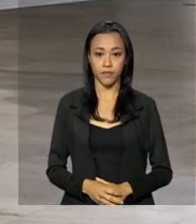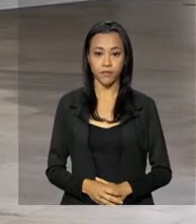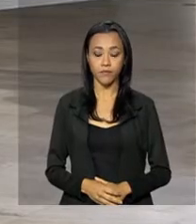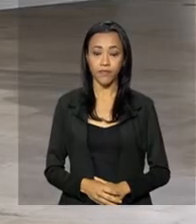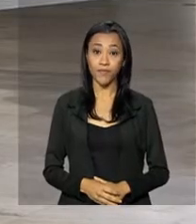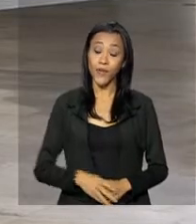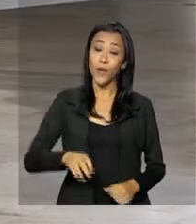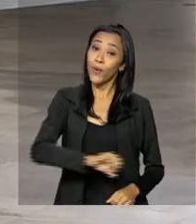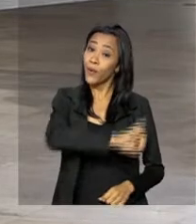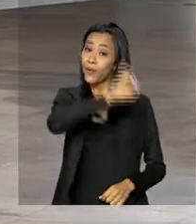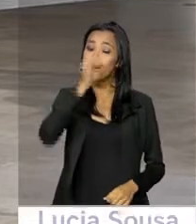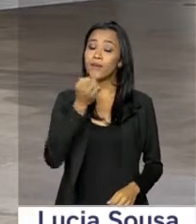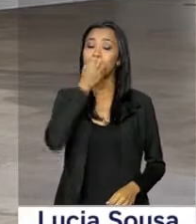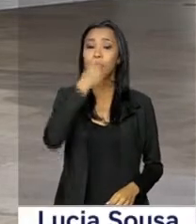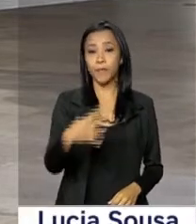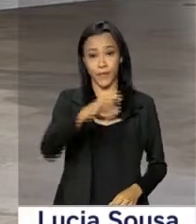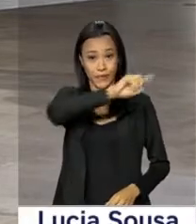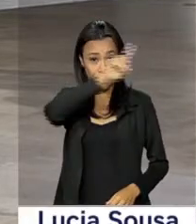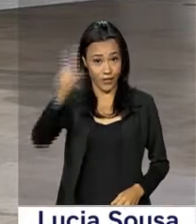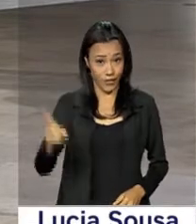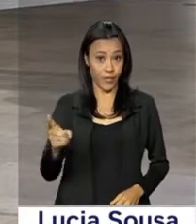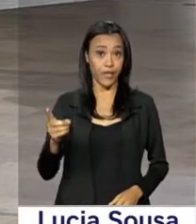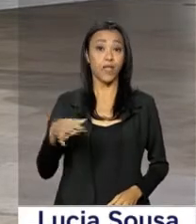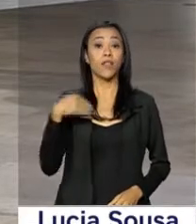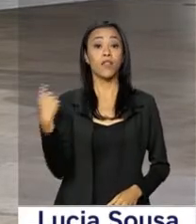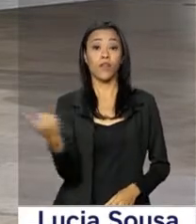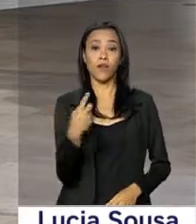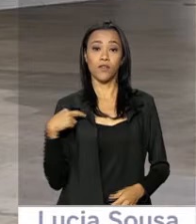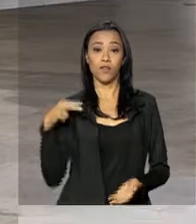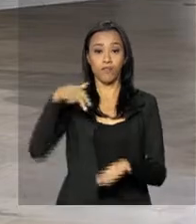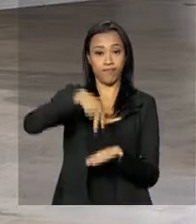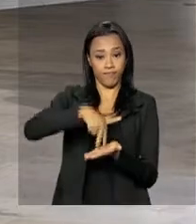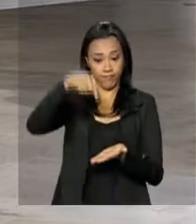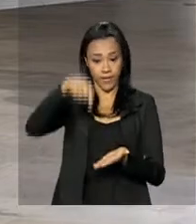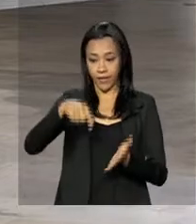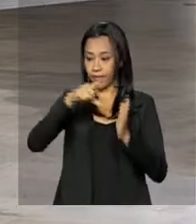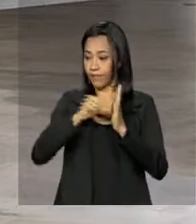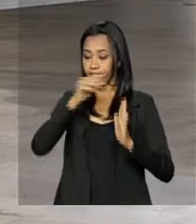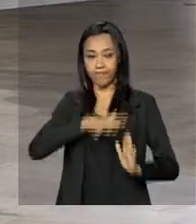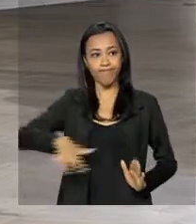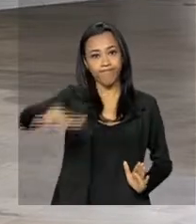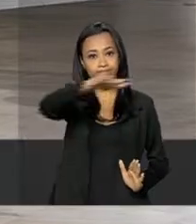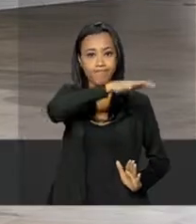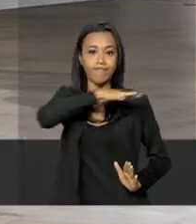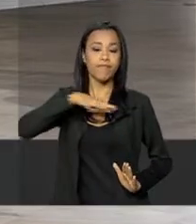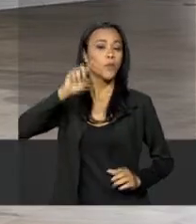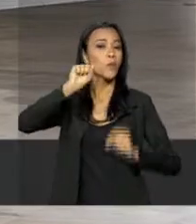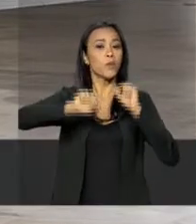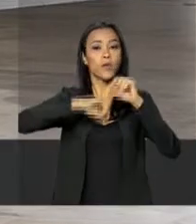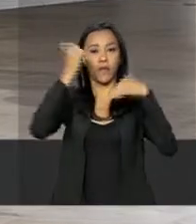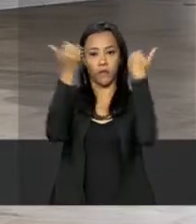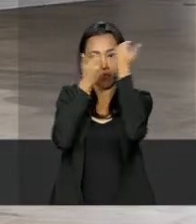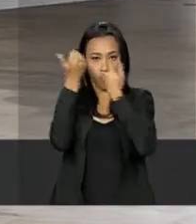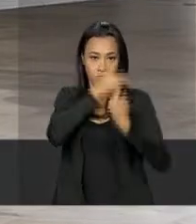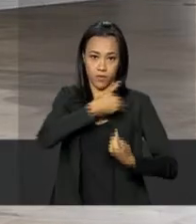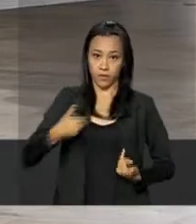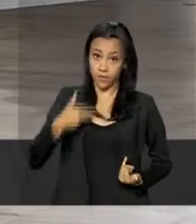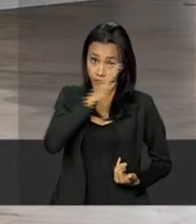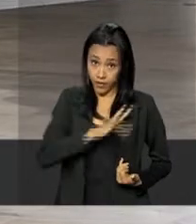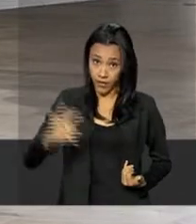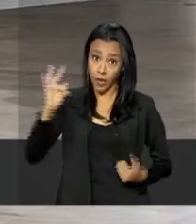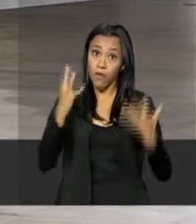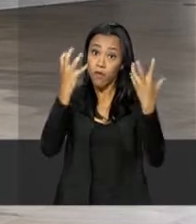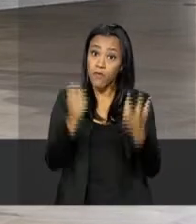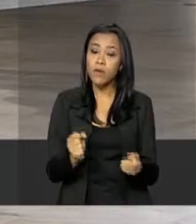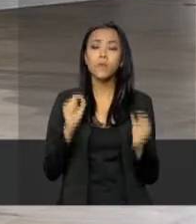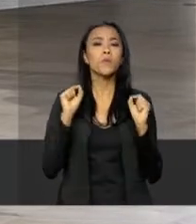olá bom dia falamos ao vivo do palácio do planalto com informações do governo federal vamos começar com